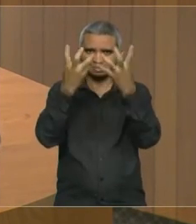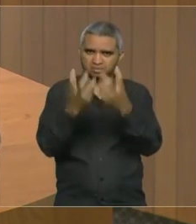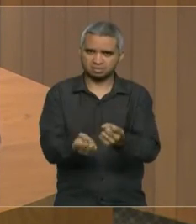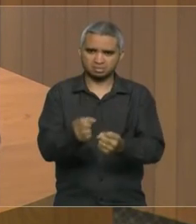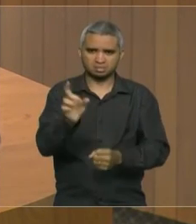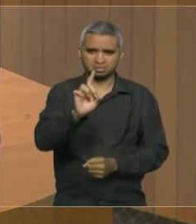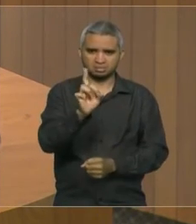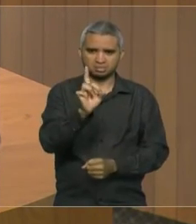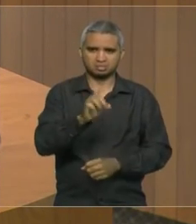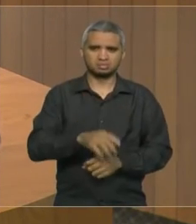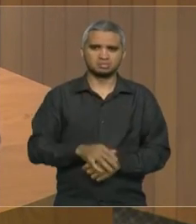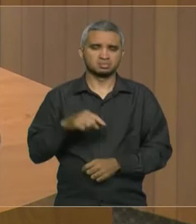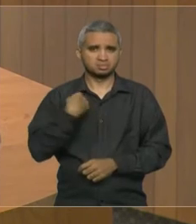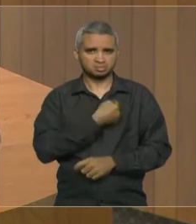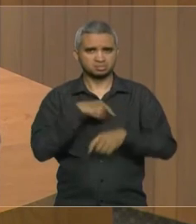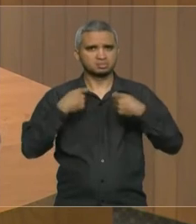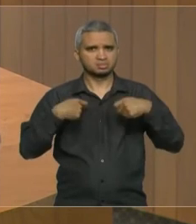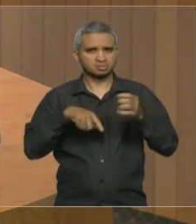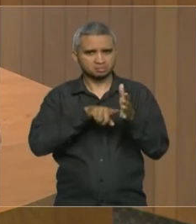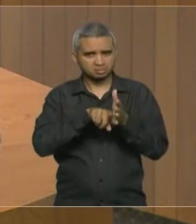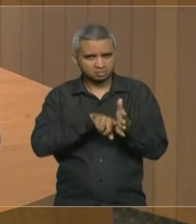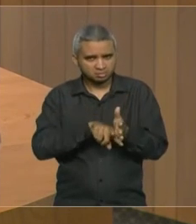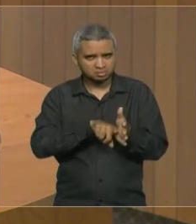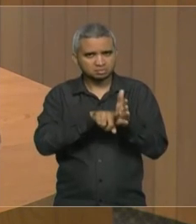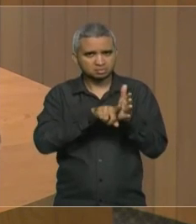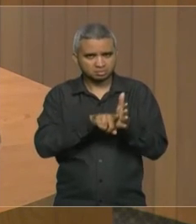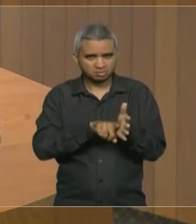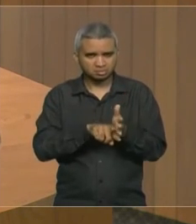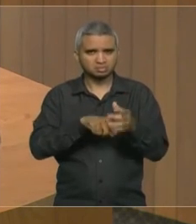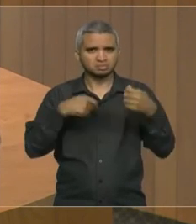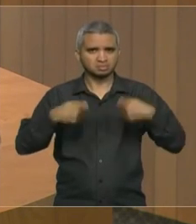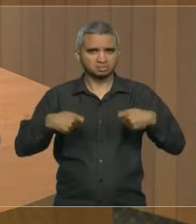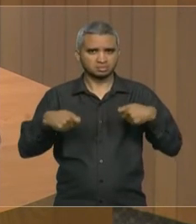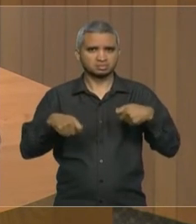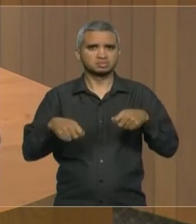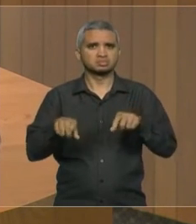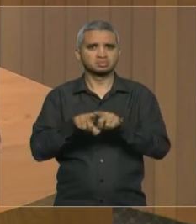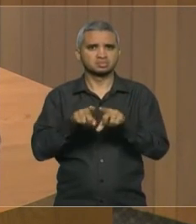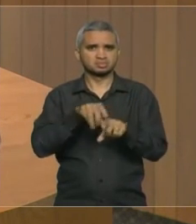vamos investigar e vamos averiguar. E solicitar a investigação também do Ministério Público.